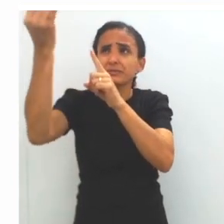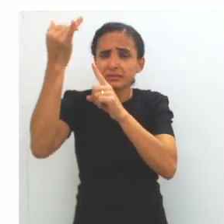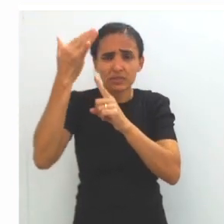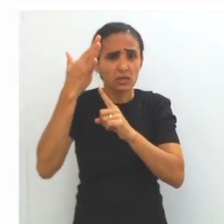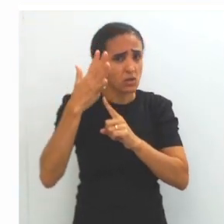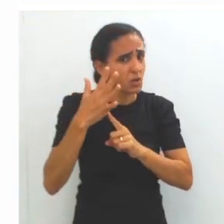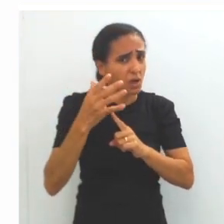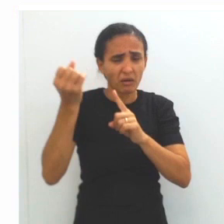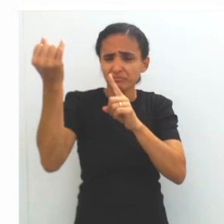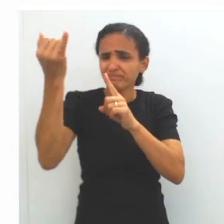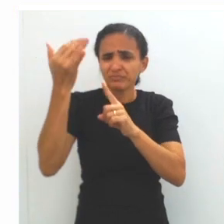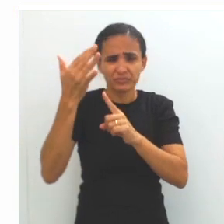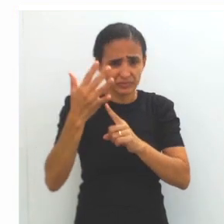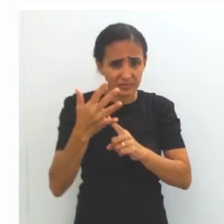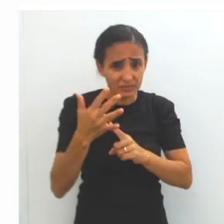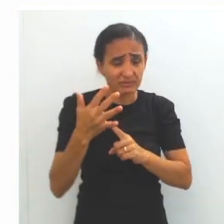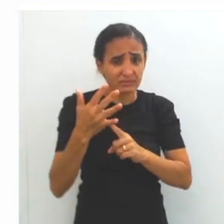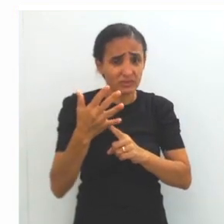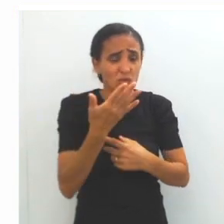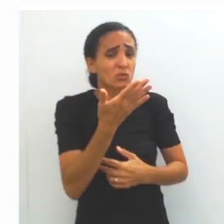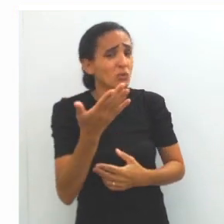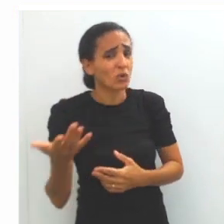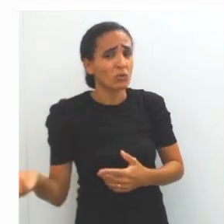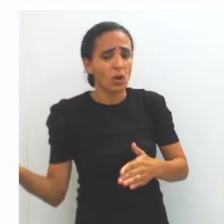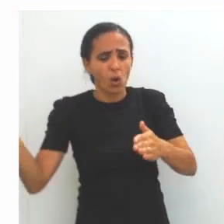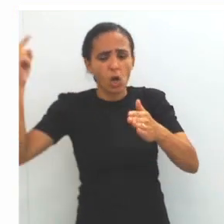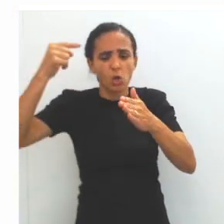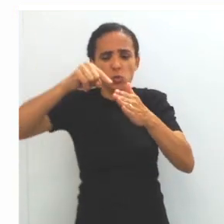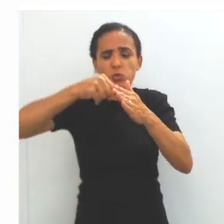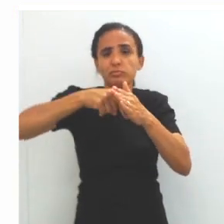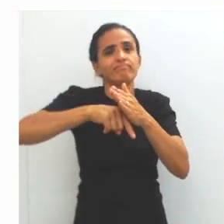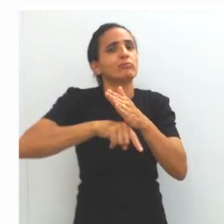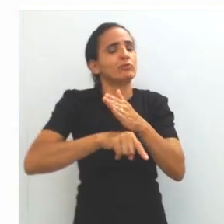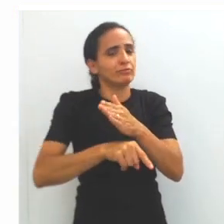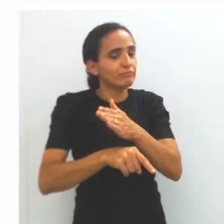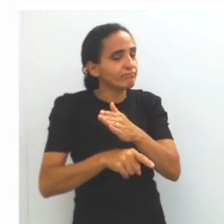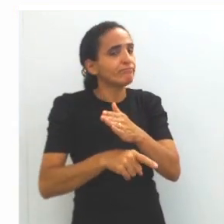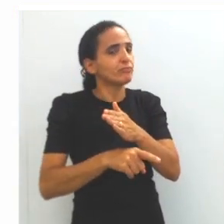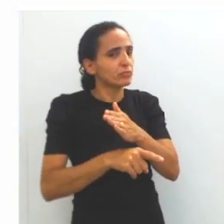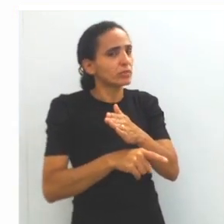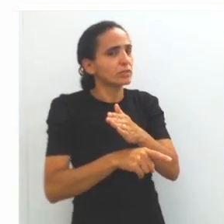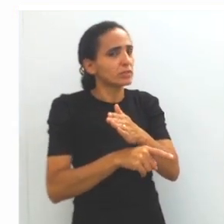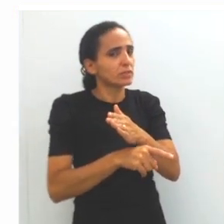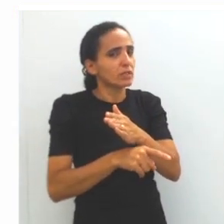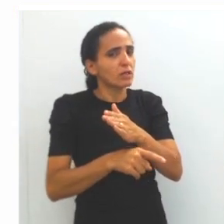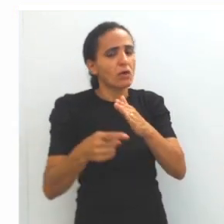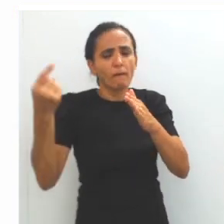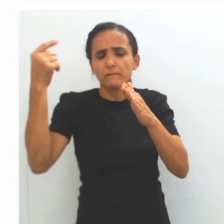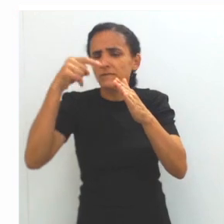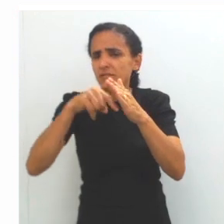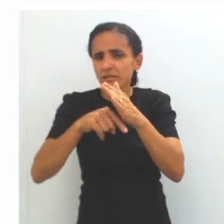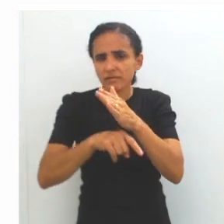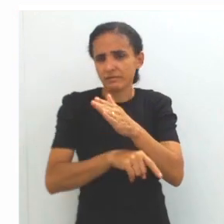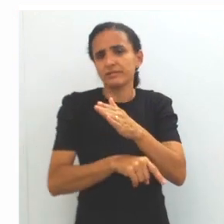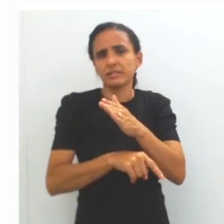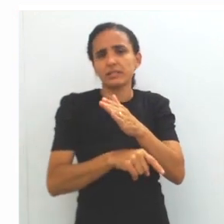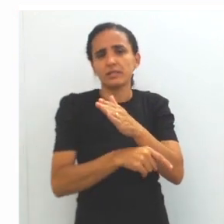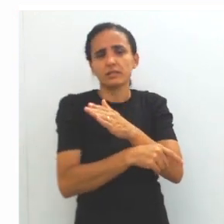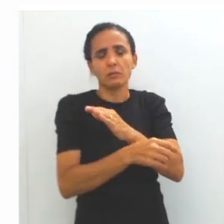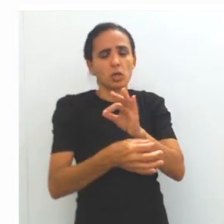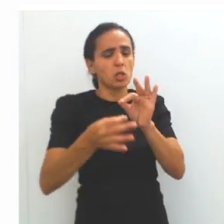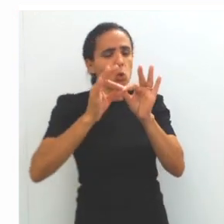esse foco, esse ponto focal, ultrapassa a retina. Fica fora do